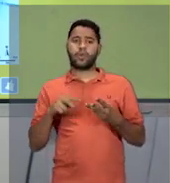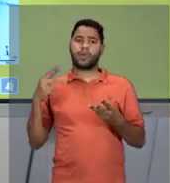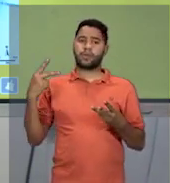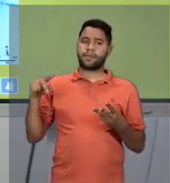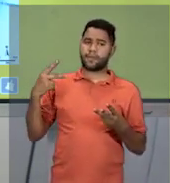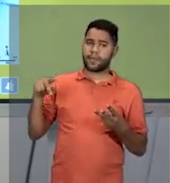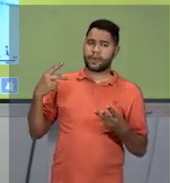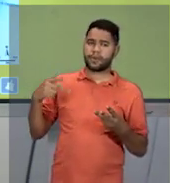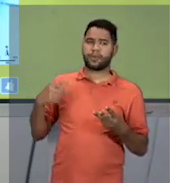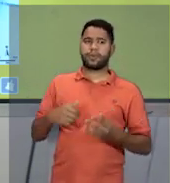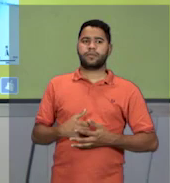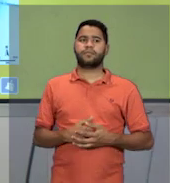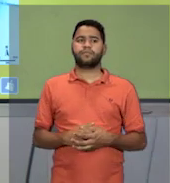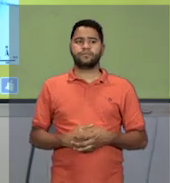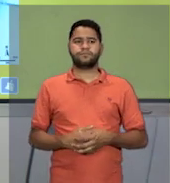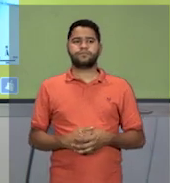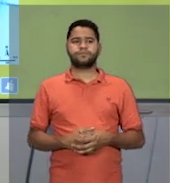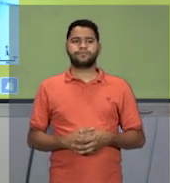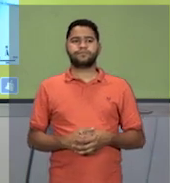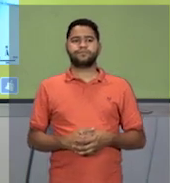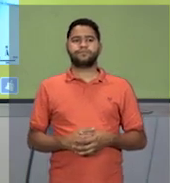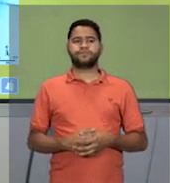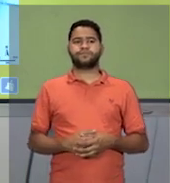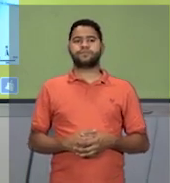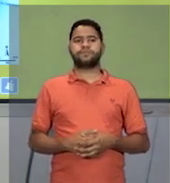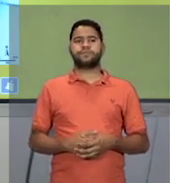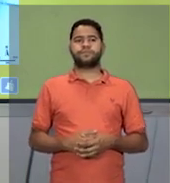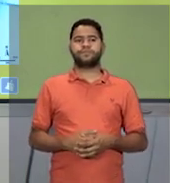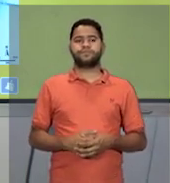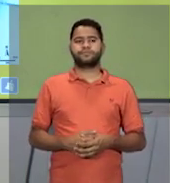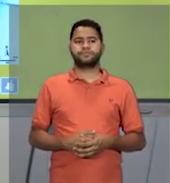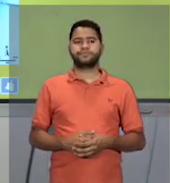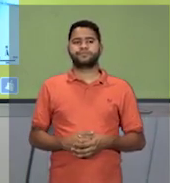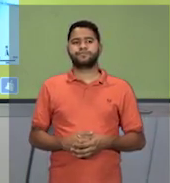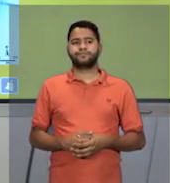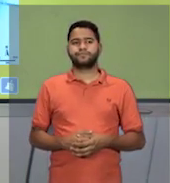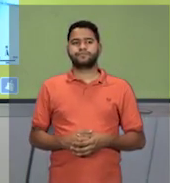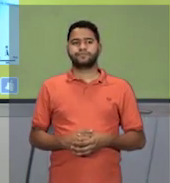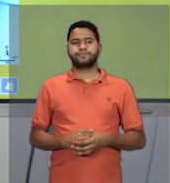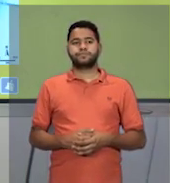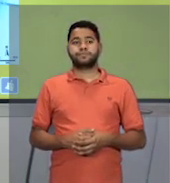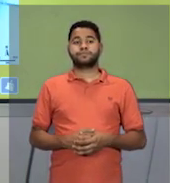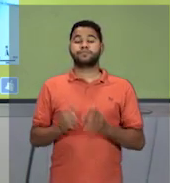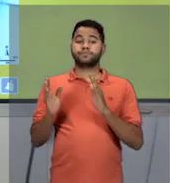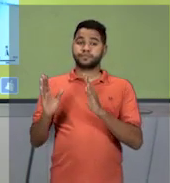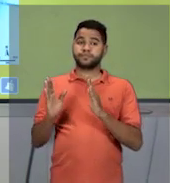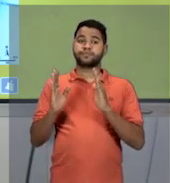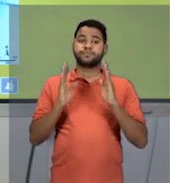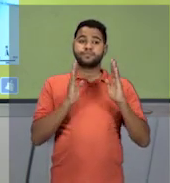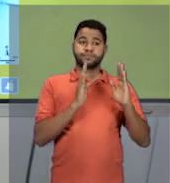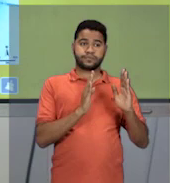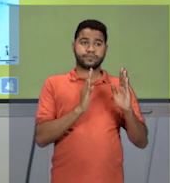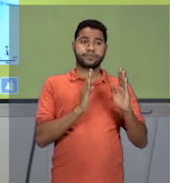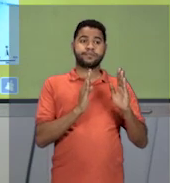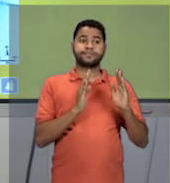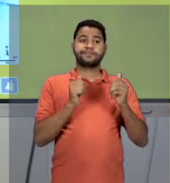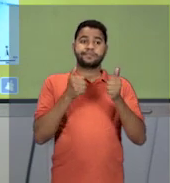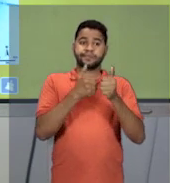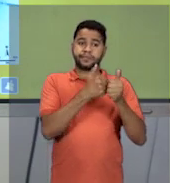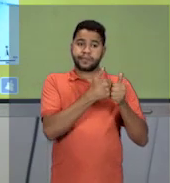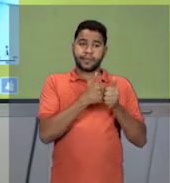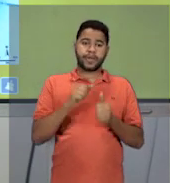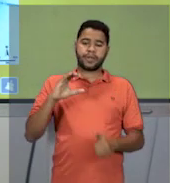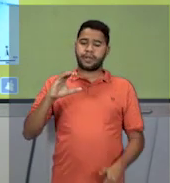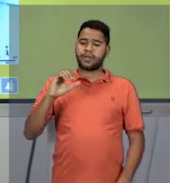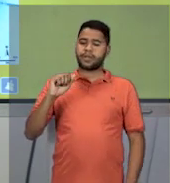Paraguai. Esse seria o último vice-reino. Ao lado deles, nós temos as capitanias. Nós temos uma